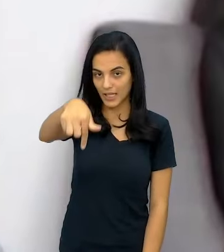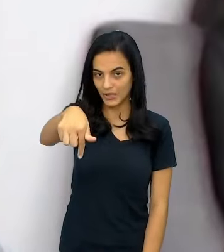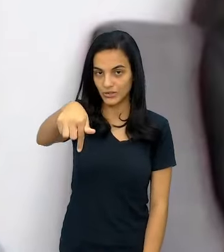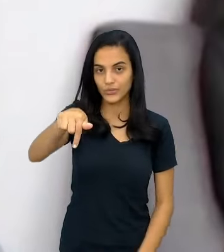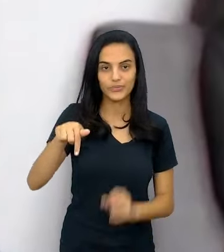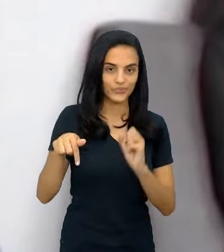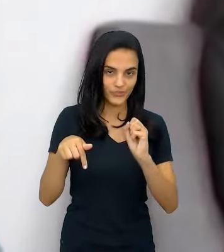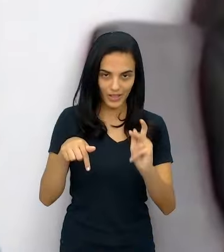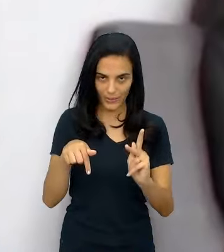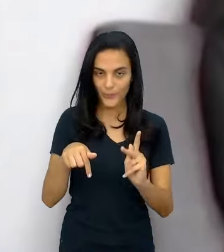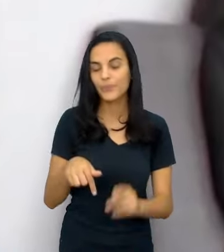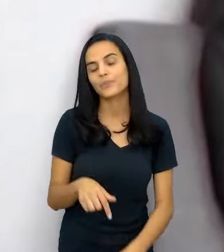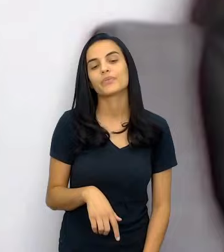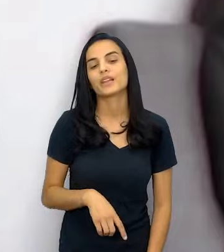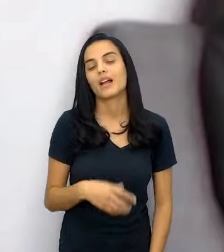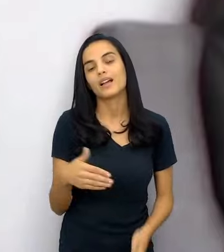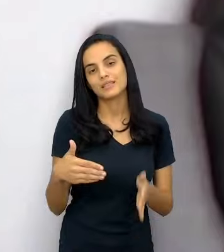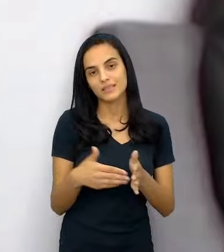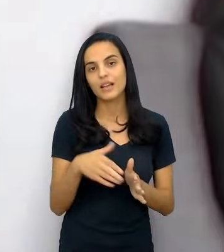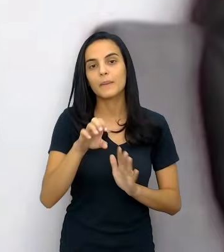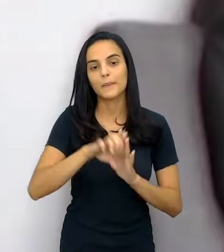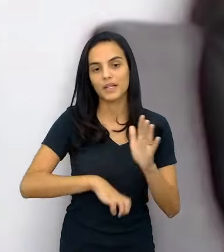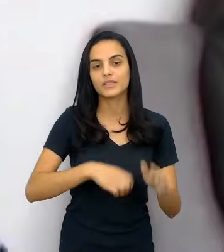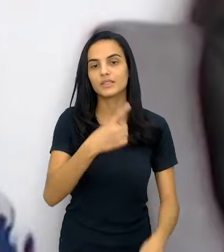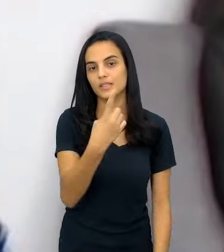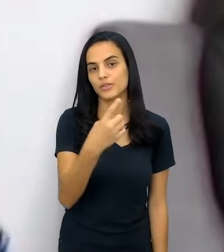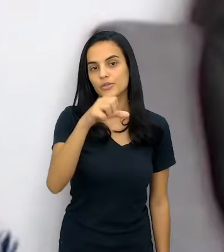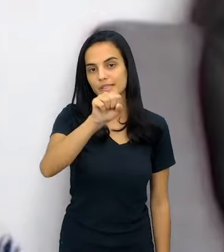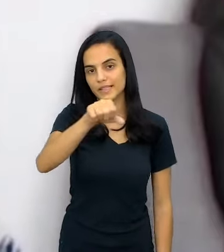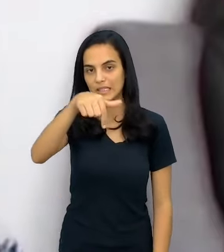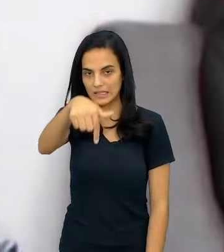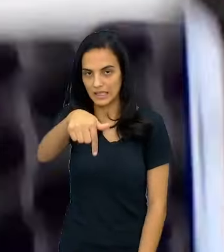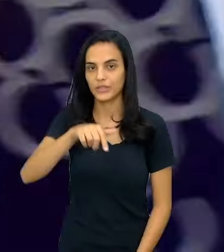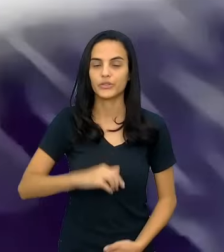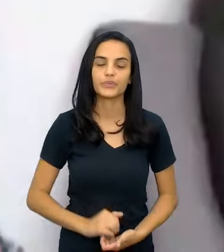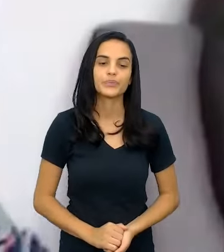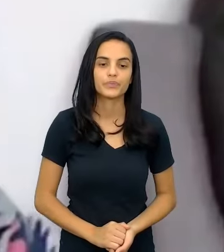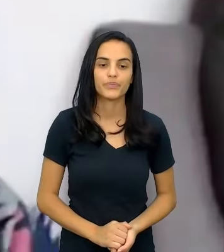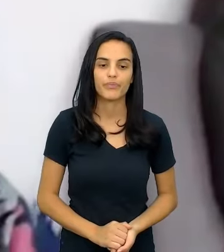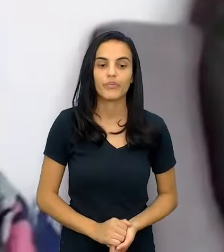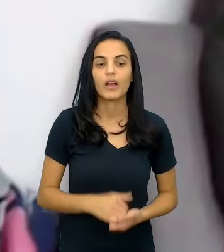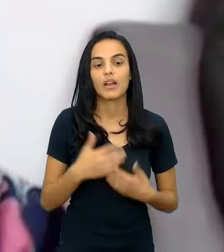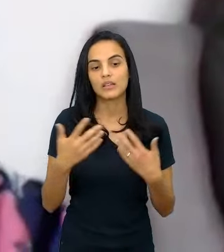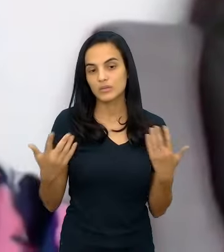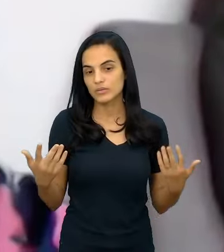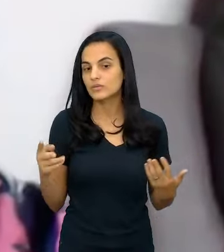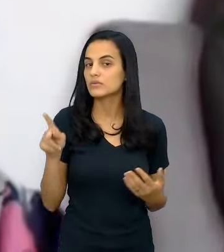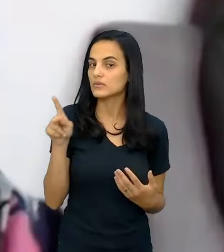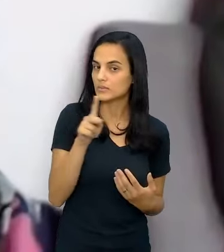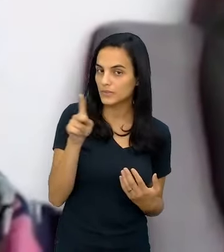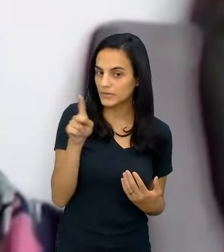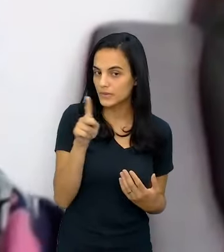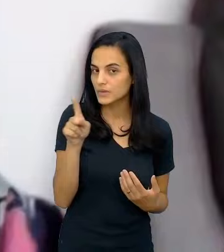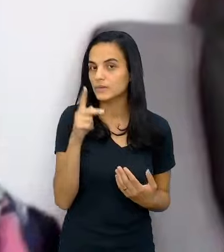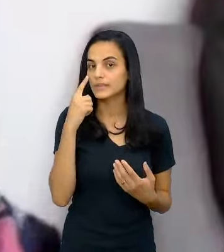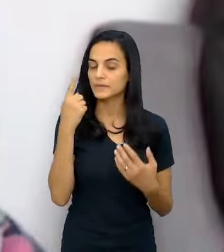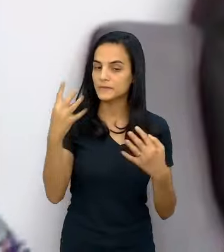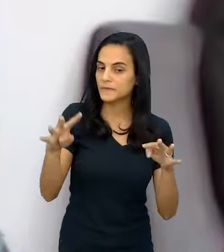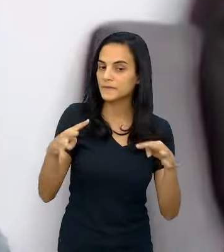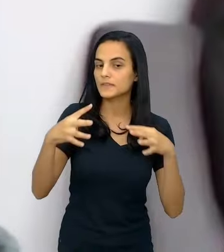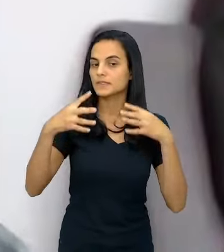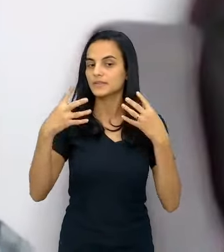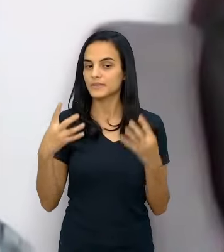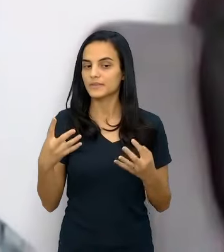187, tá? Vocês têm aqui até a página 187. E aí os professores que estão nos assistindo,